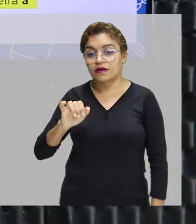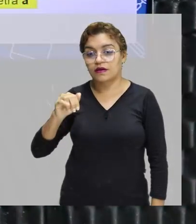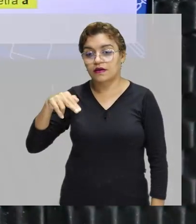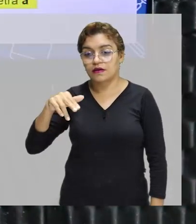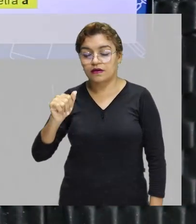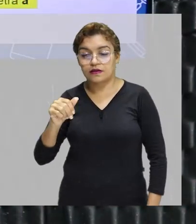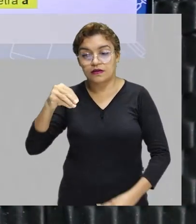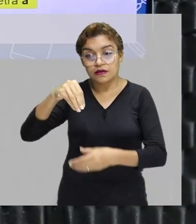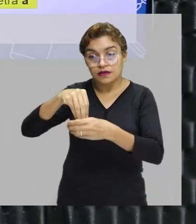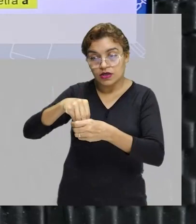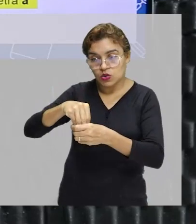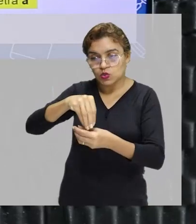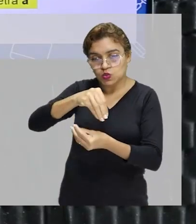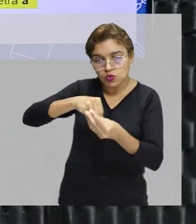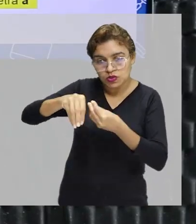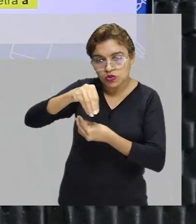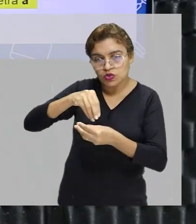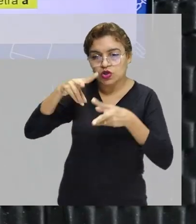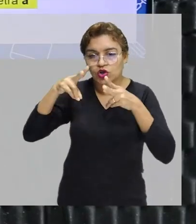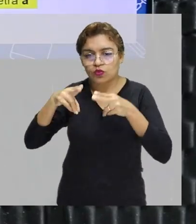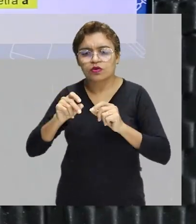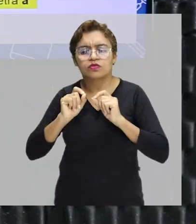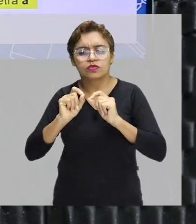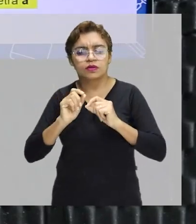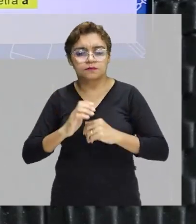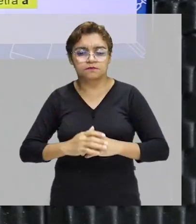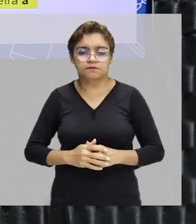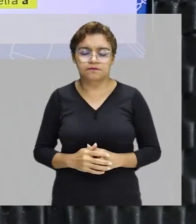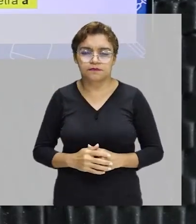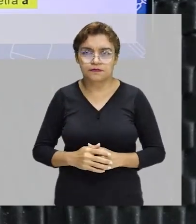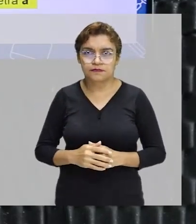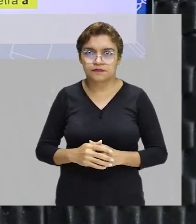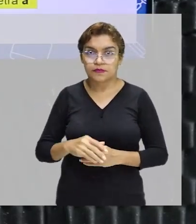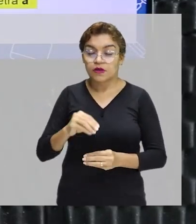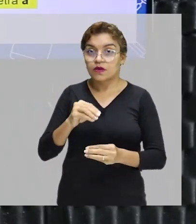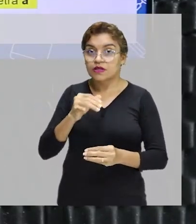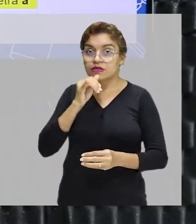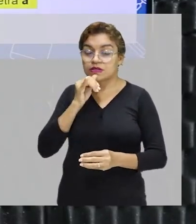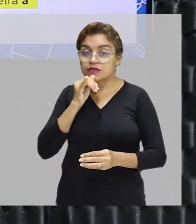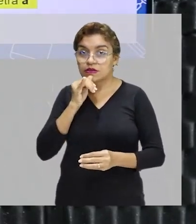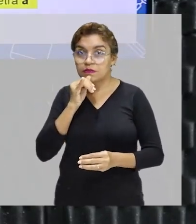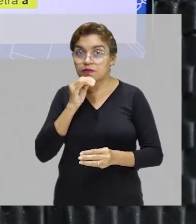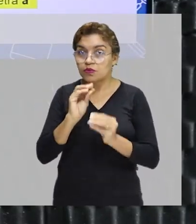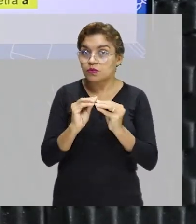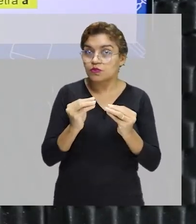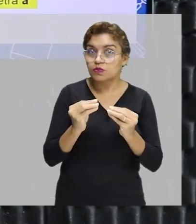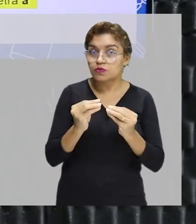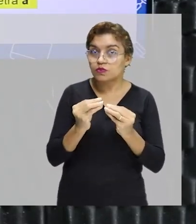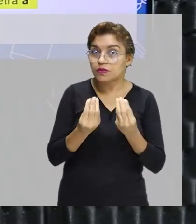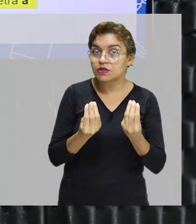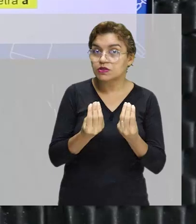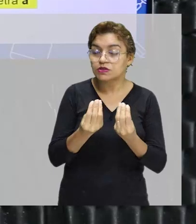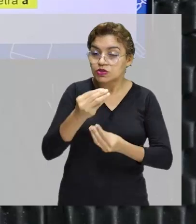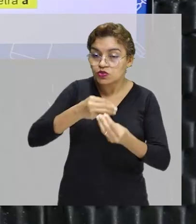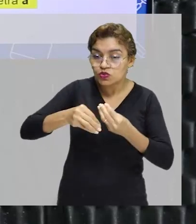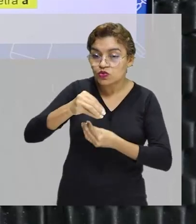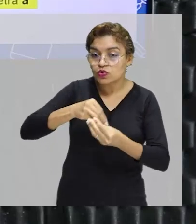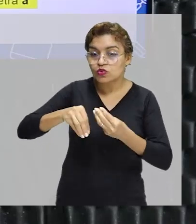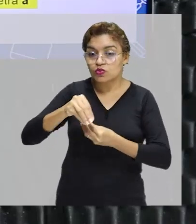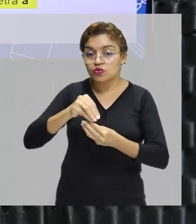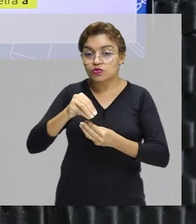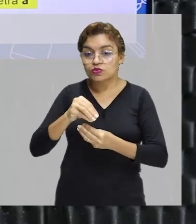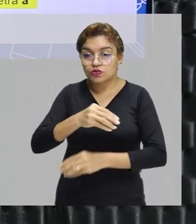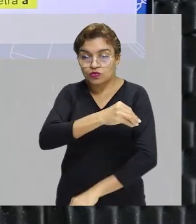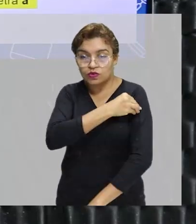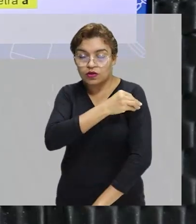é igual a... Então, ele fala aqui de uma solução alcoólica, né? Uma solução alcoólica, o solvente não vai